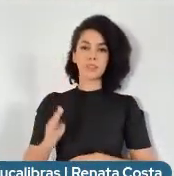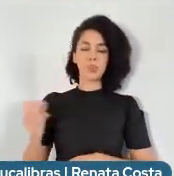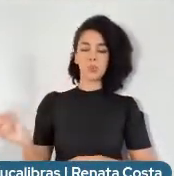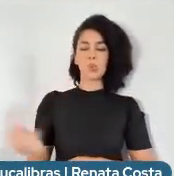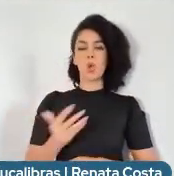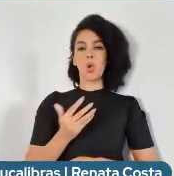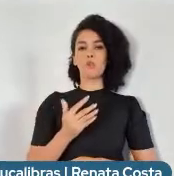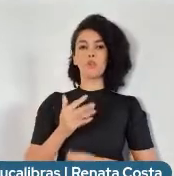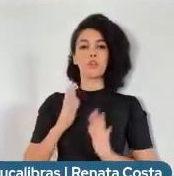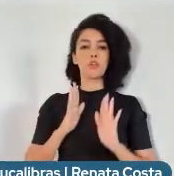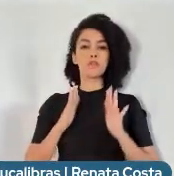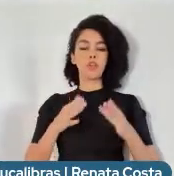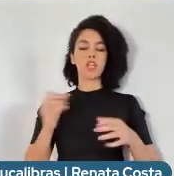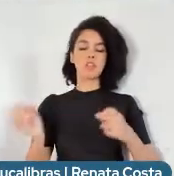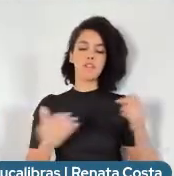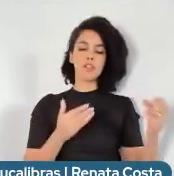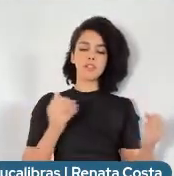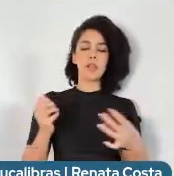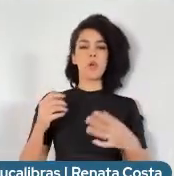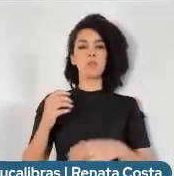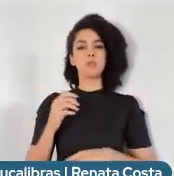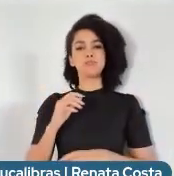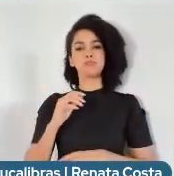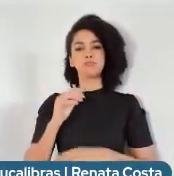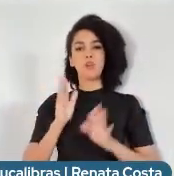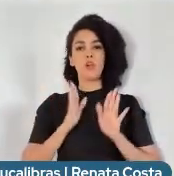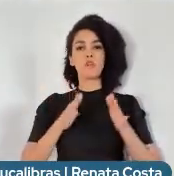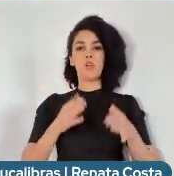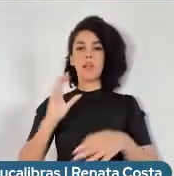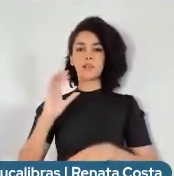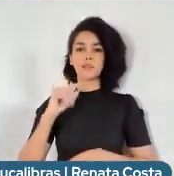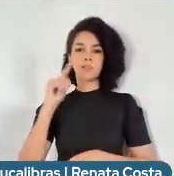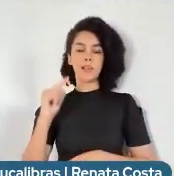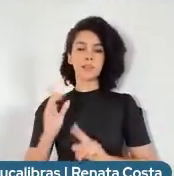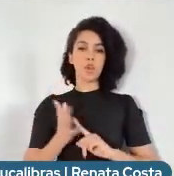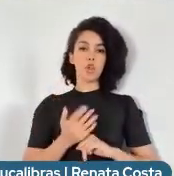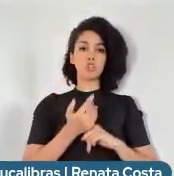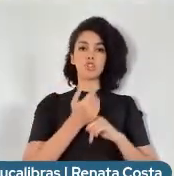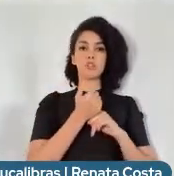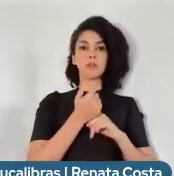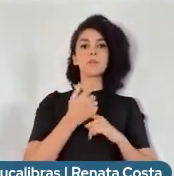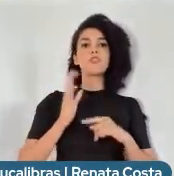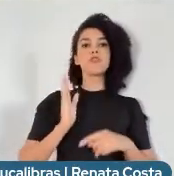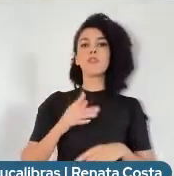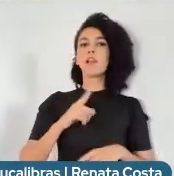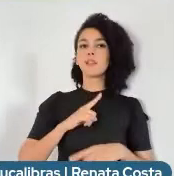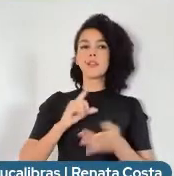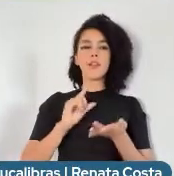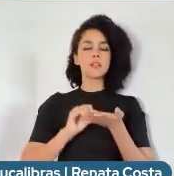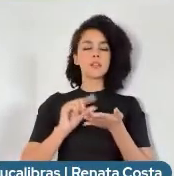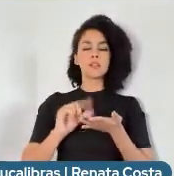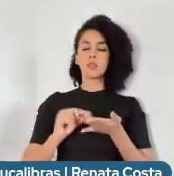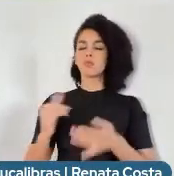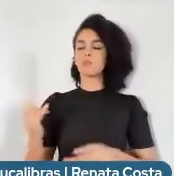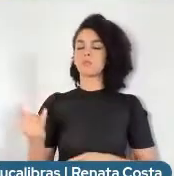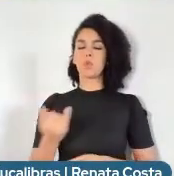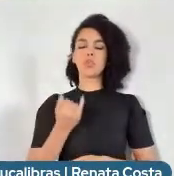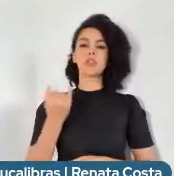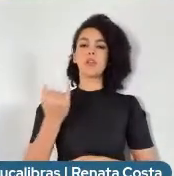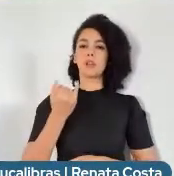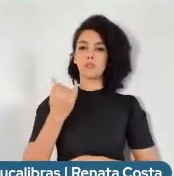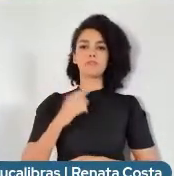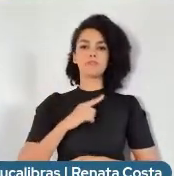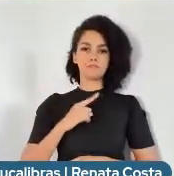na inovação, que foca na ciência e tecnologia. Nós já temos ativos importantíssimos, a gente pega a questão do